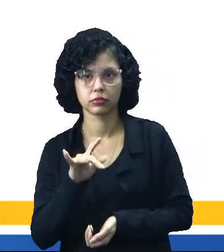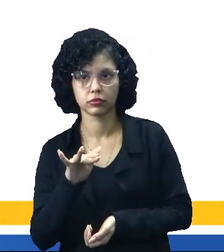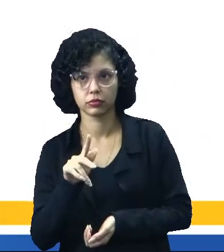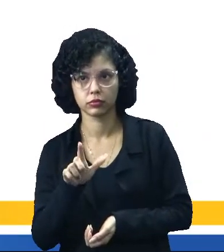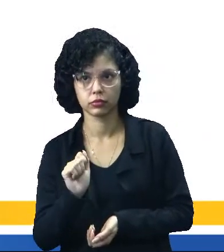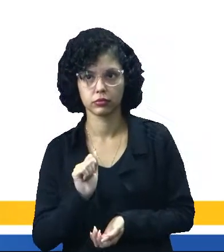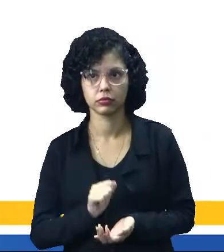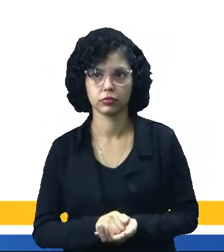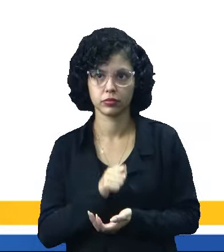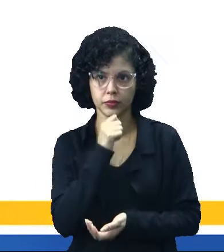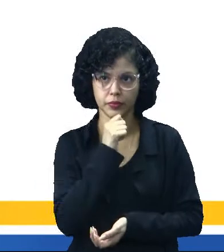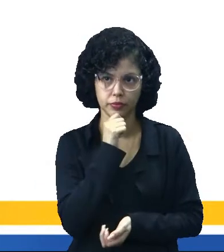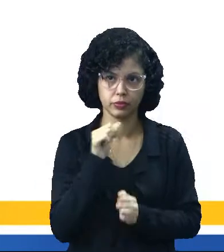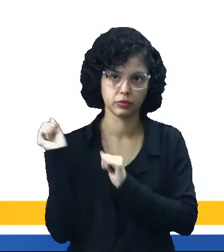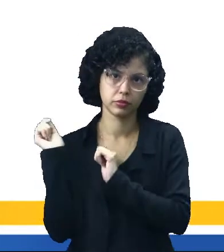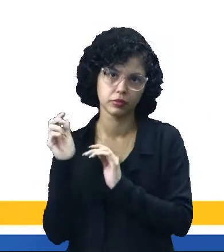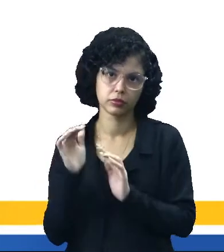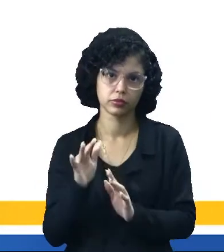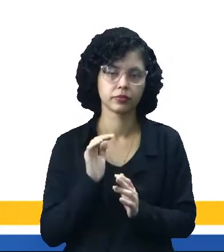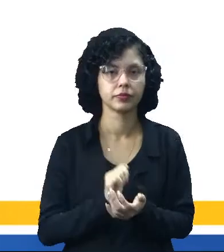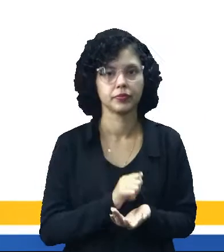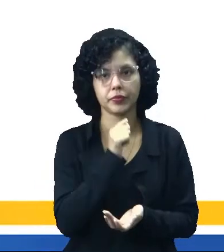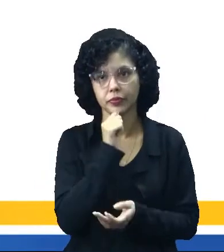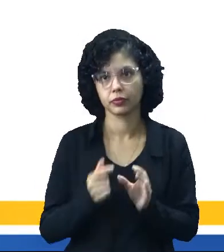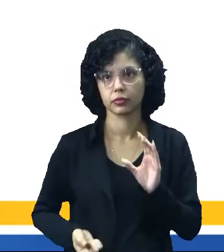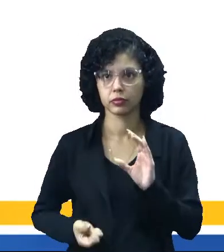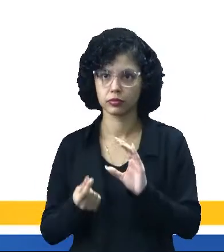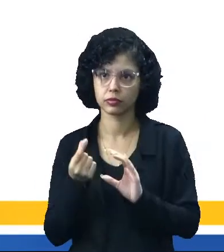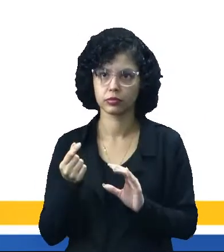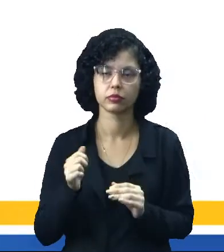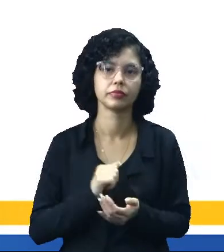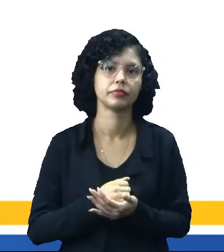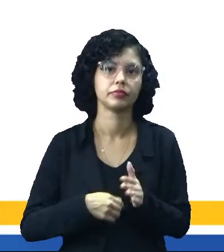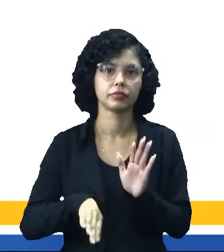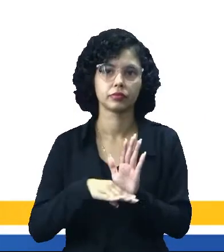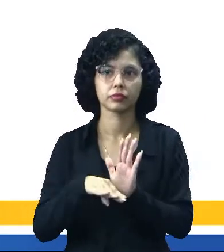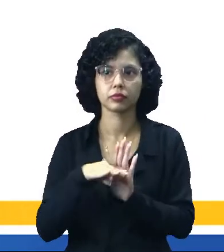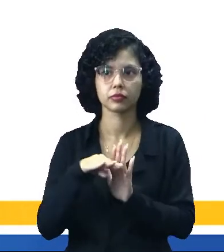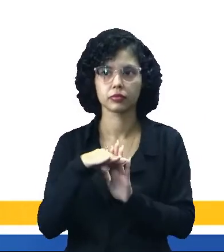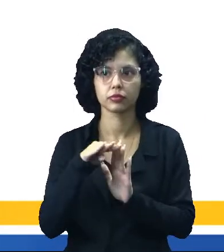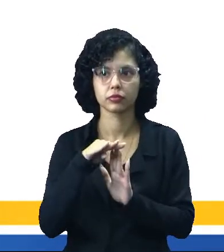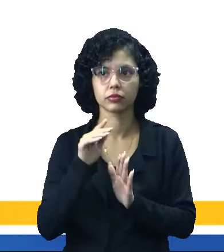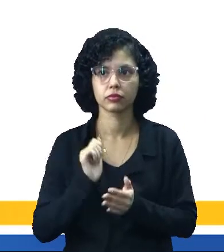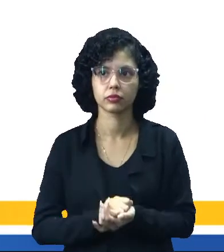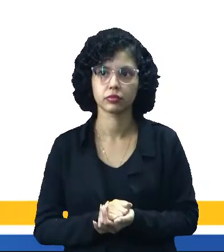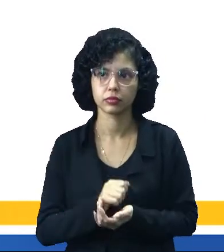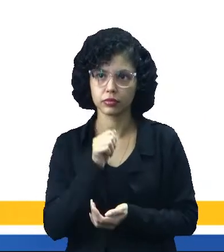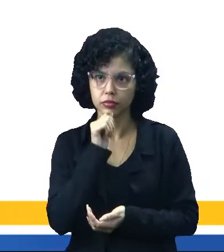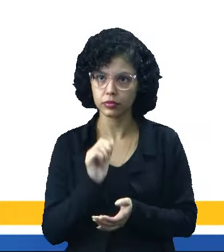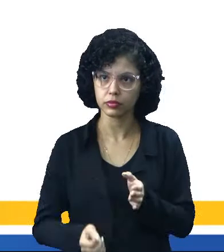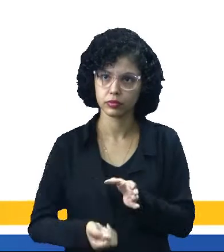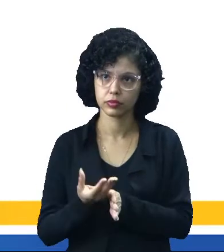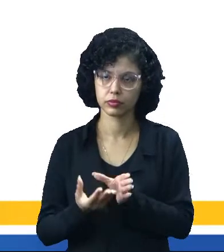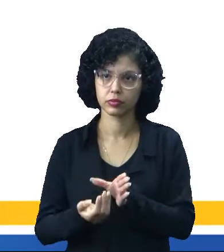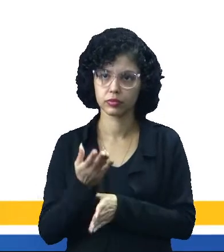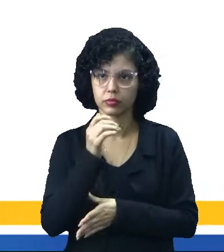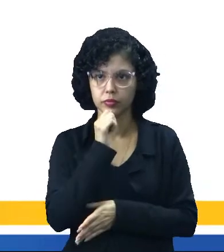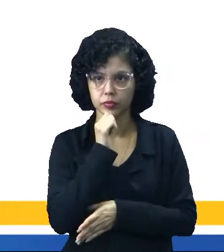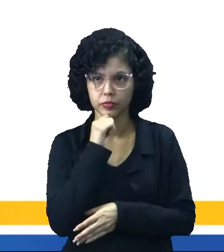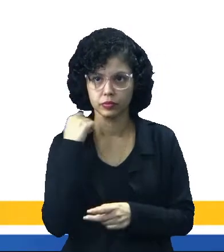individual desenfreada sobre o coletivo, o capitalismo clássico pode ser compreendido, né, pela expressão,